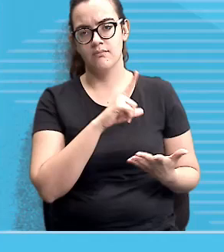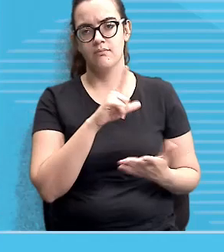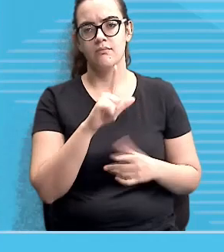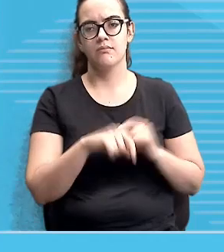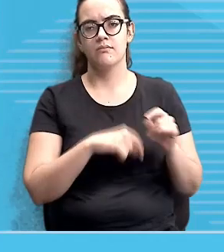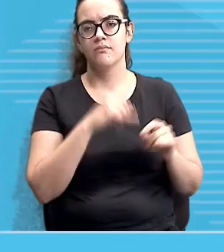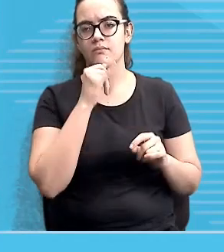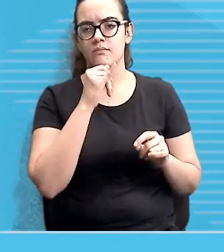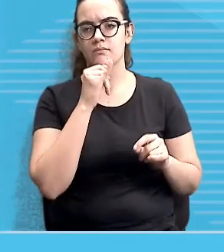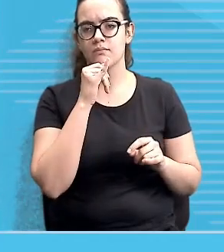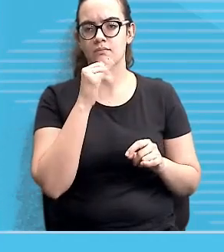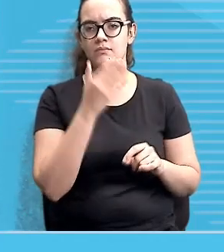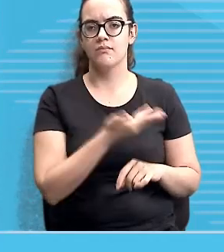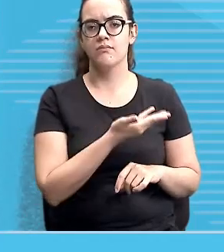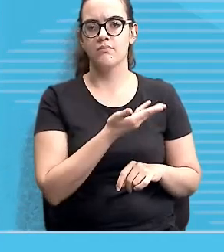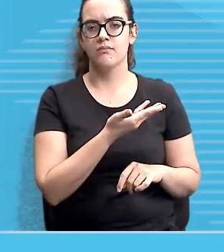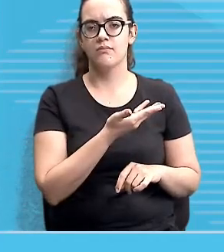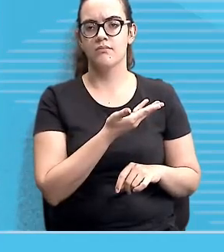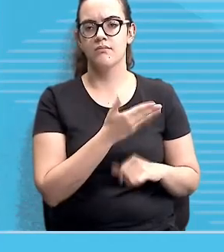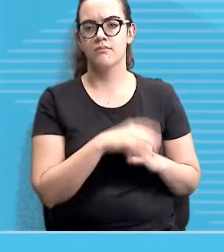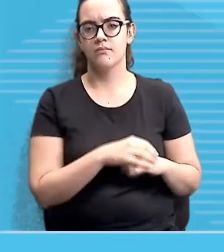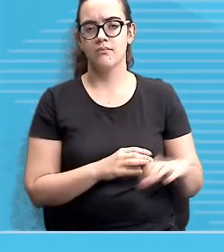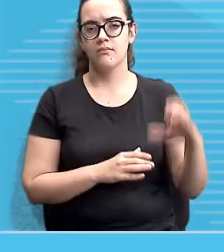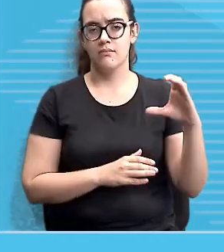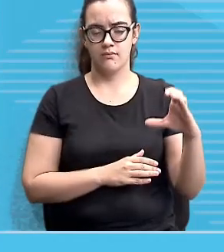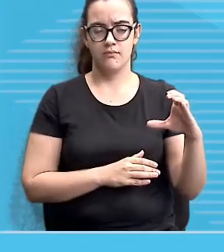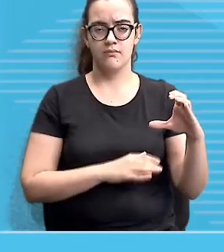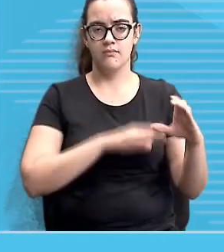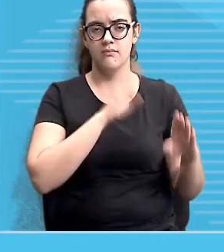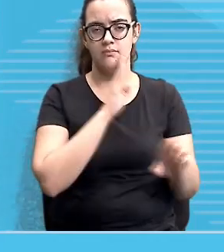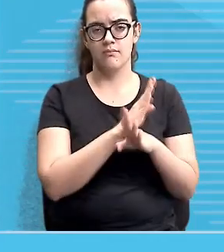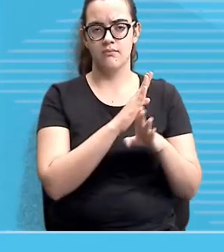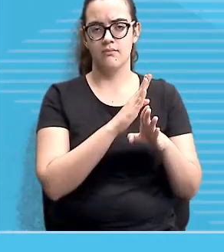capacidade da Prata